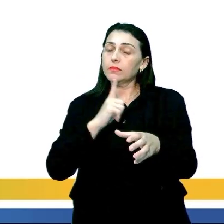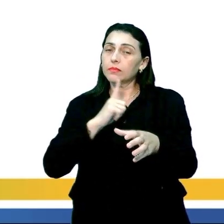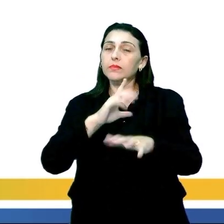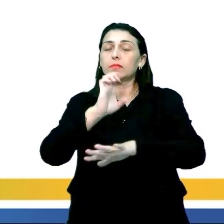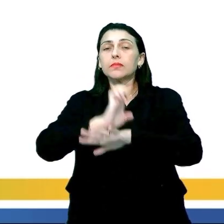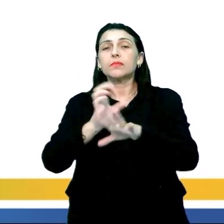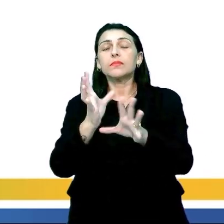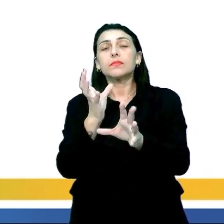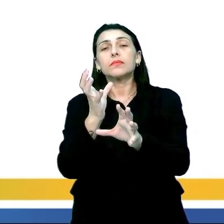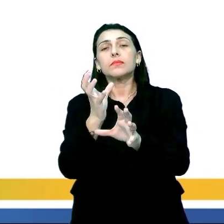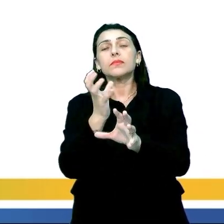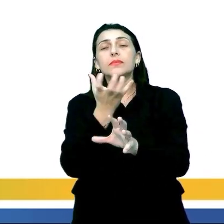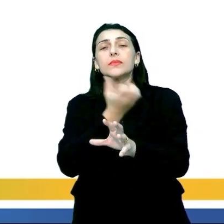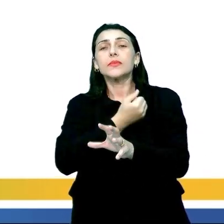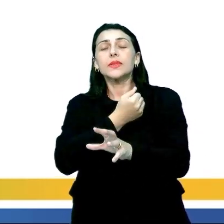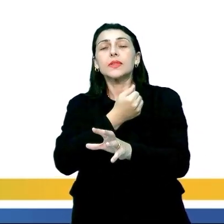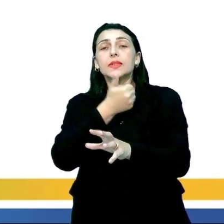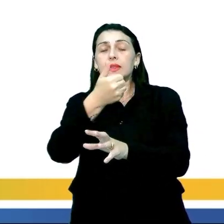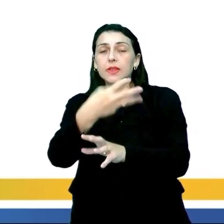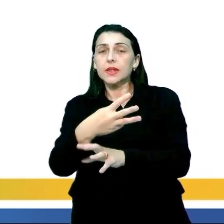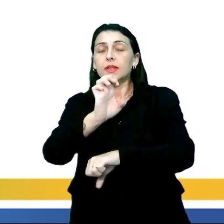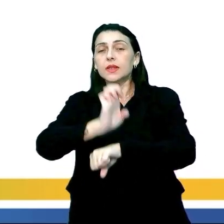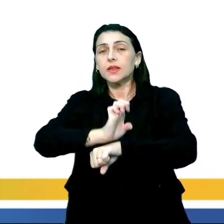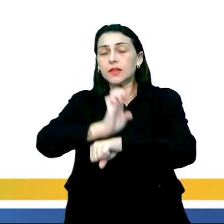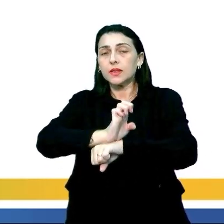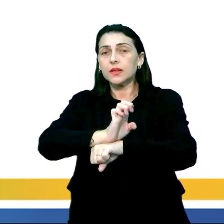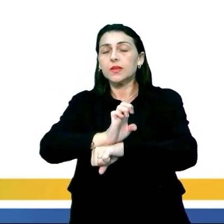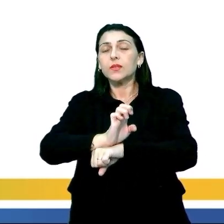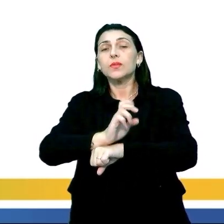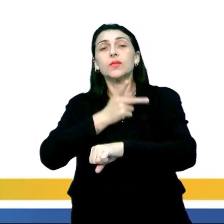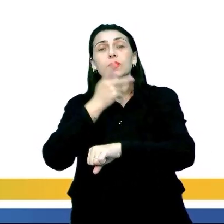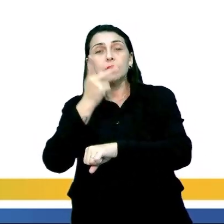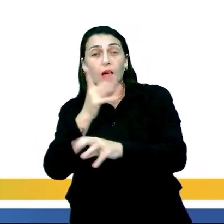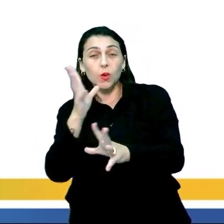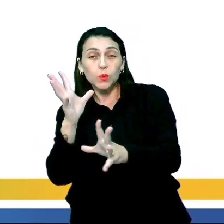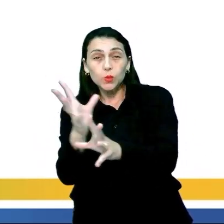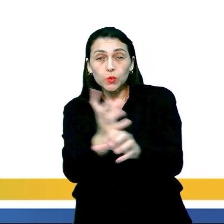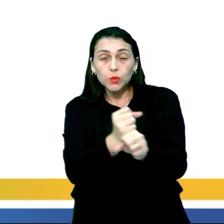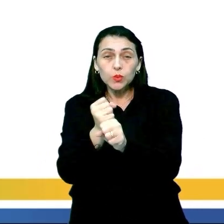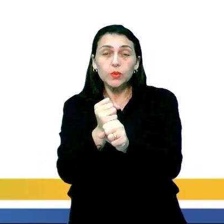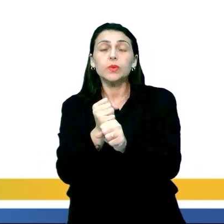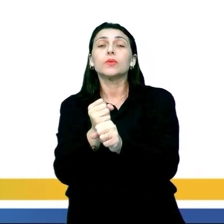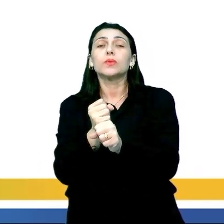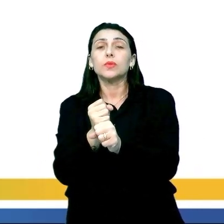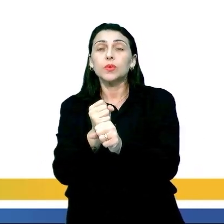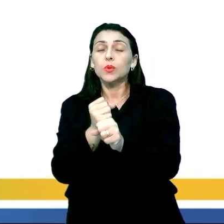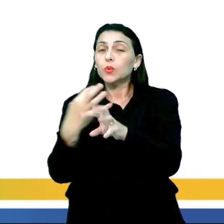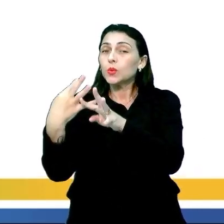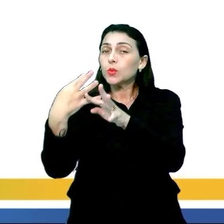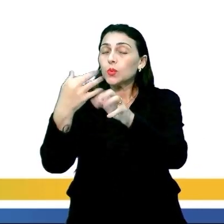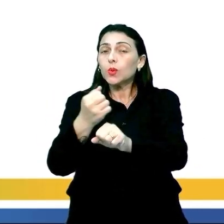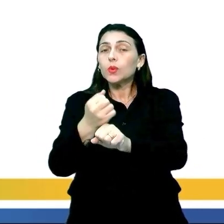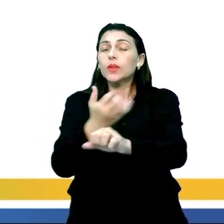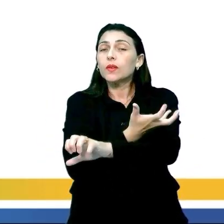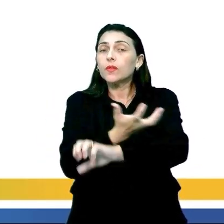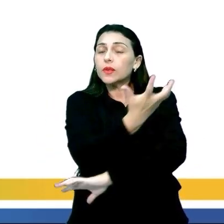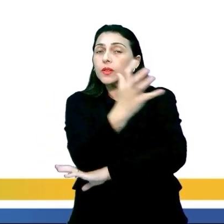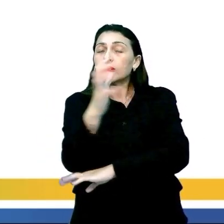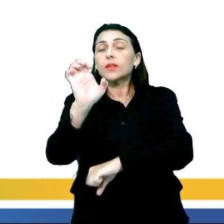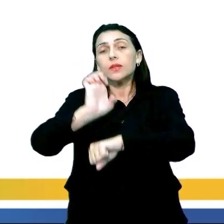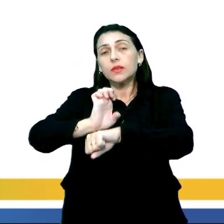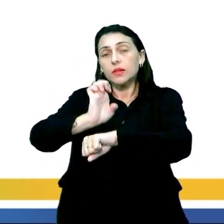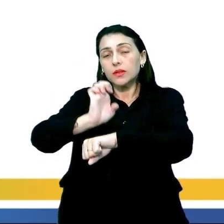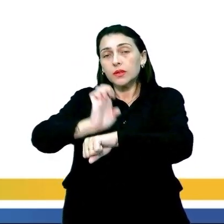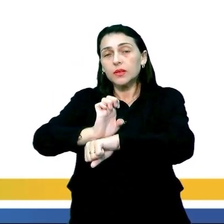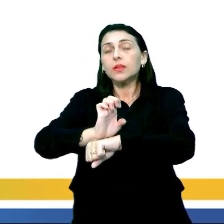a totalidade aí de 3 estados brasileiros. Quando eu falo totalidade, ou seja, toda a vegetação desses